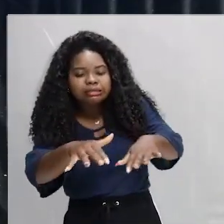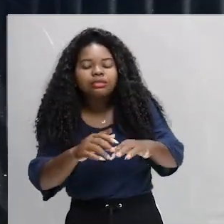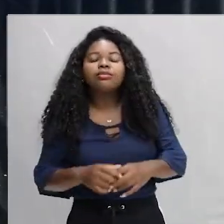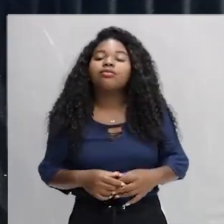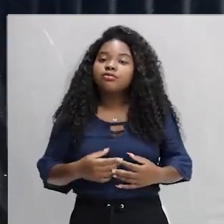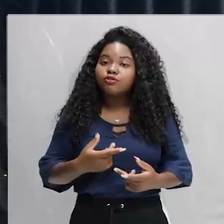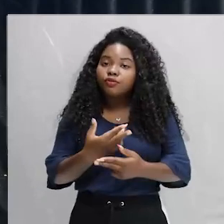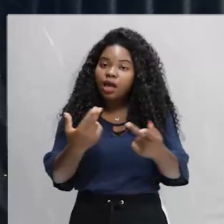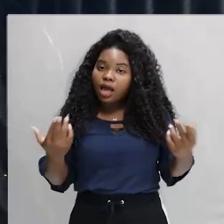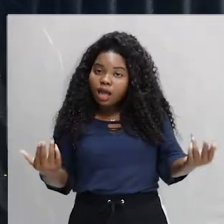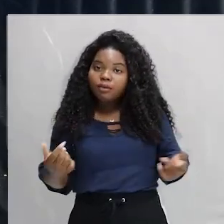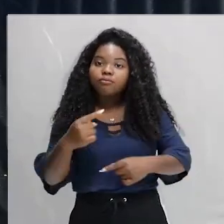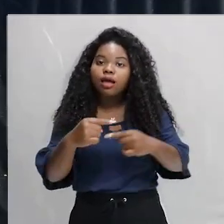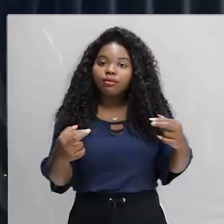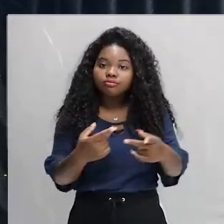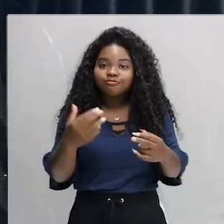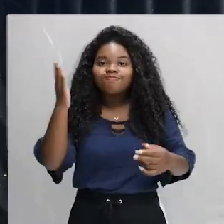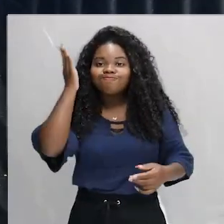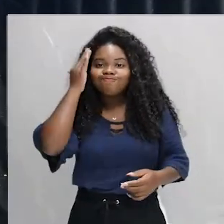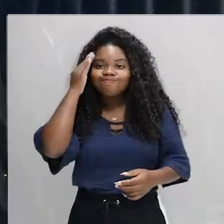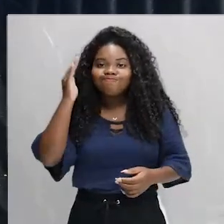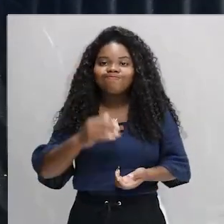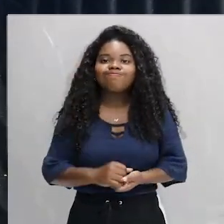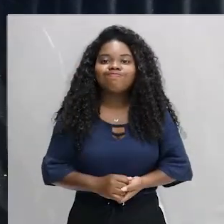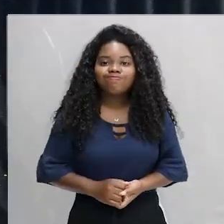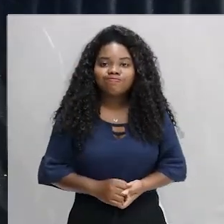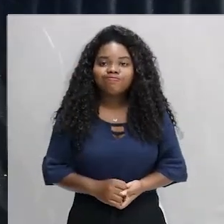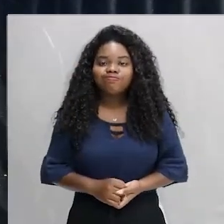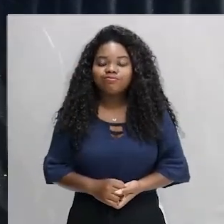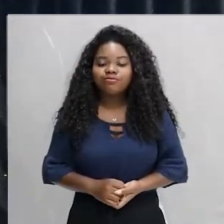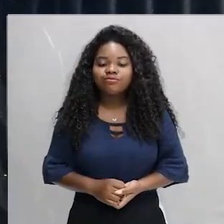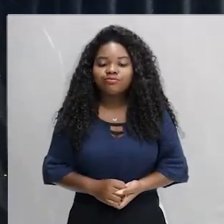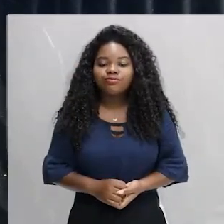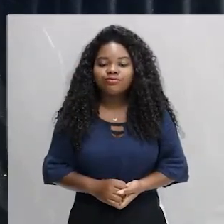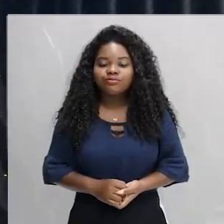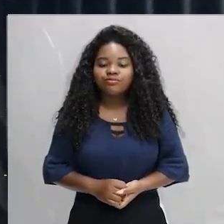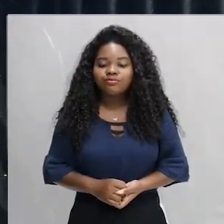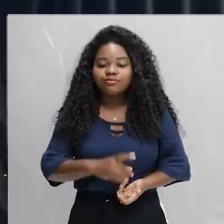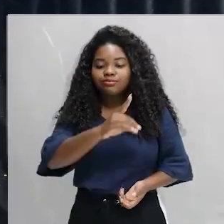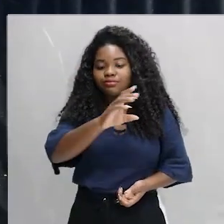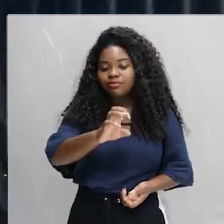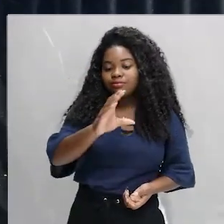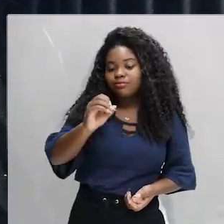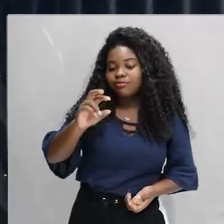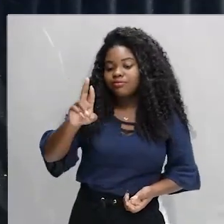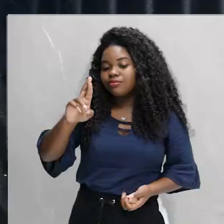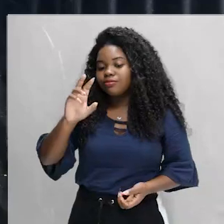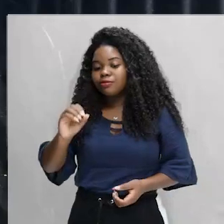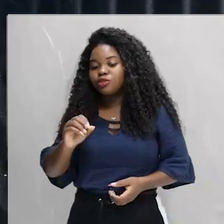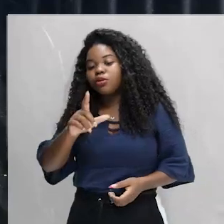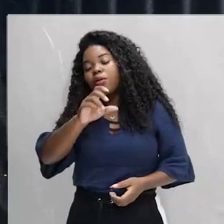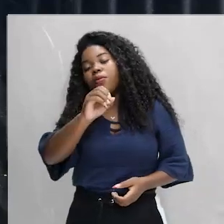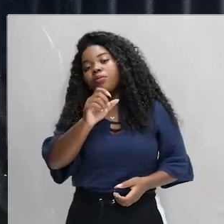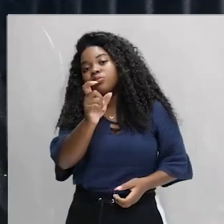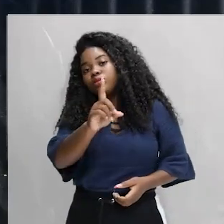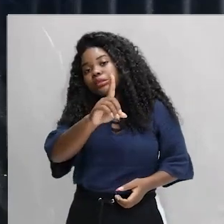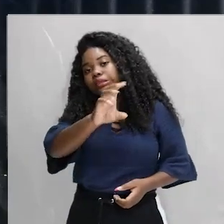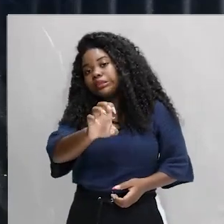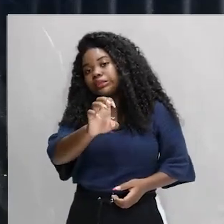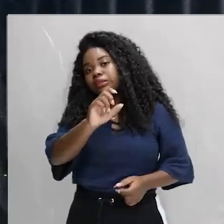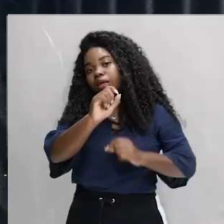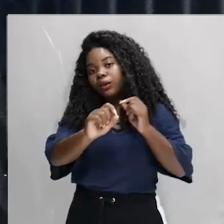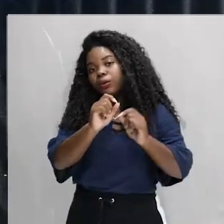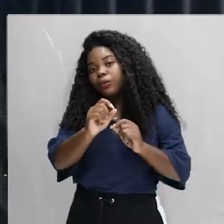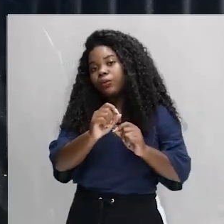de sisal. Entenderam? Então, de couro é uma locução adjetiva que eu não tenho um adjetivo